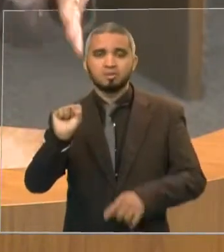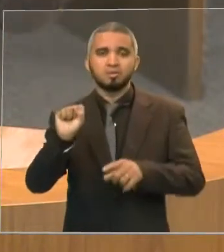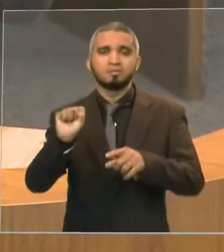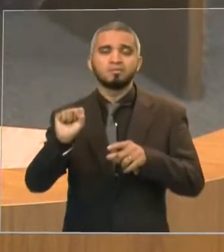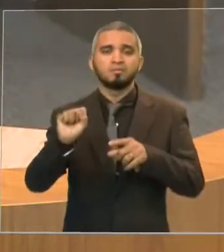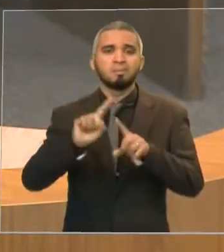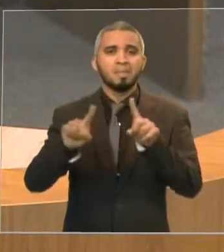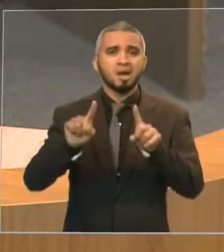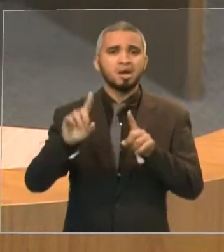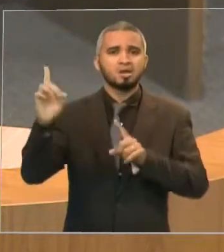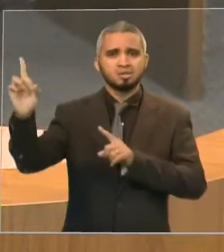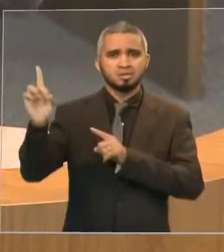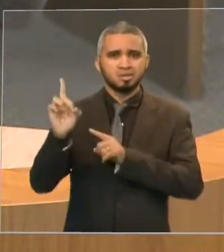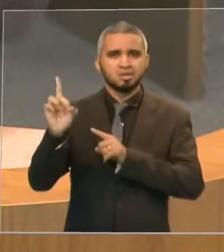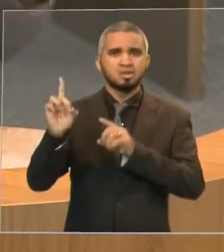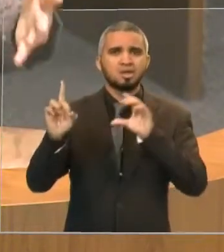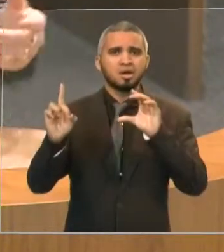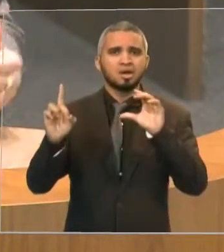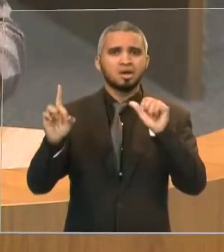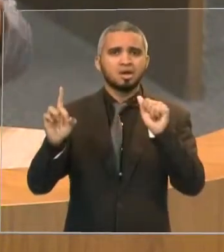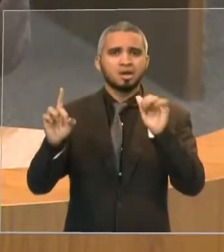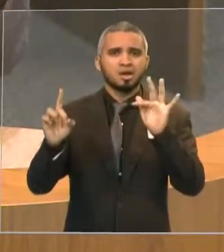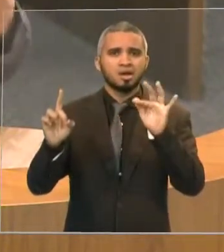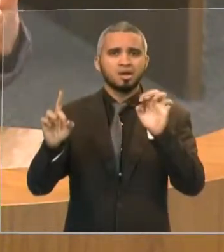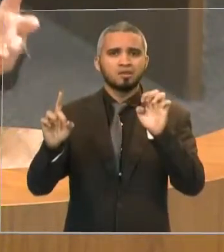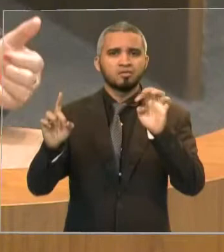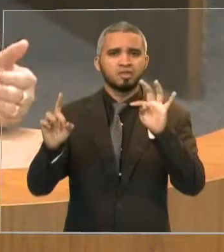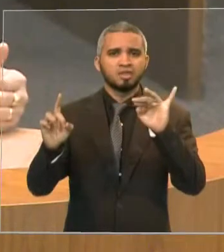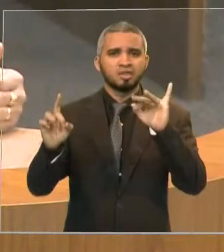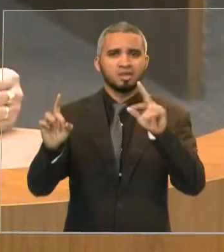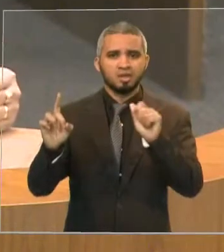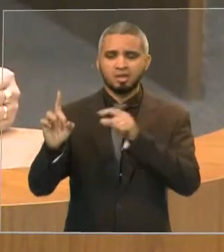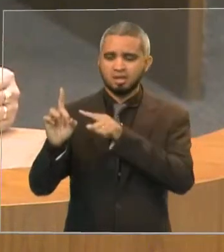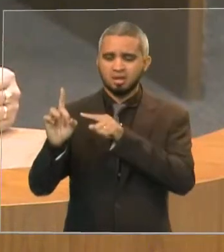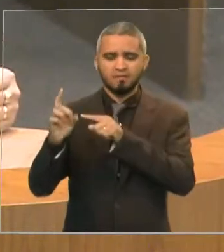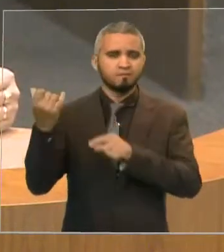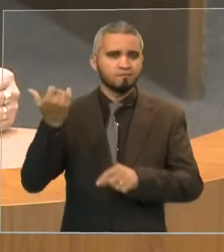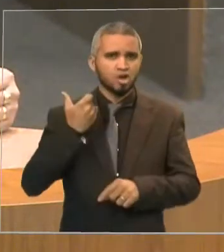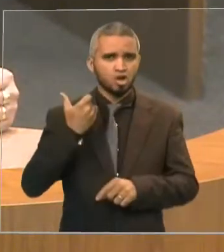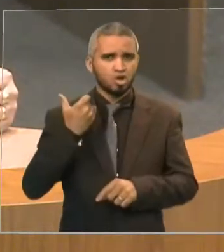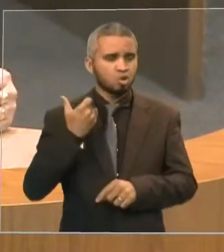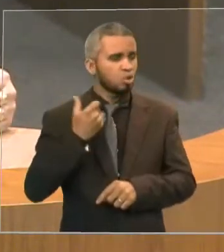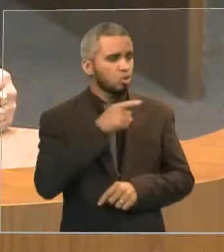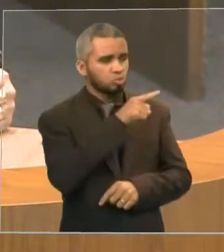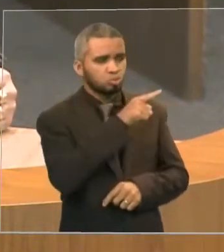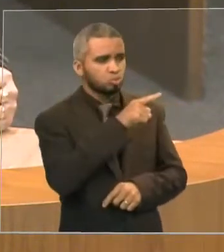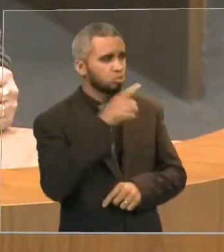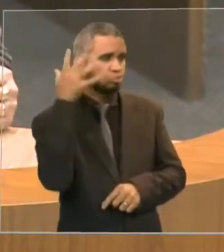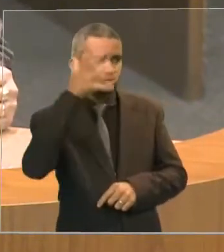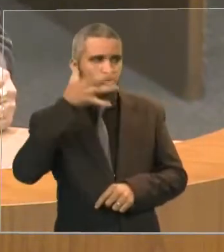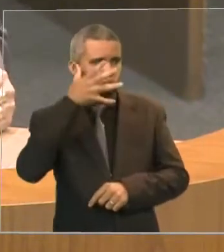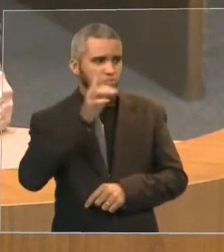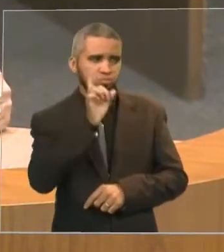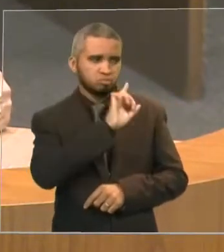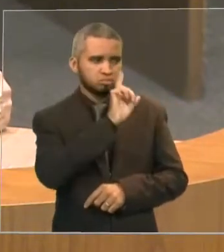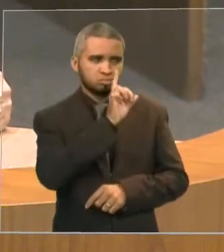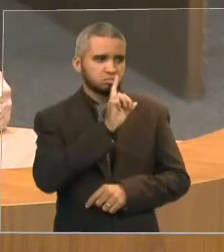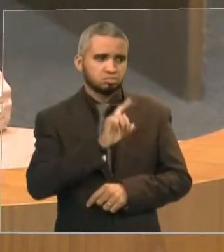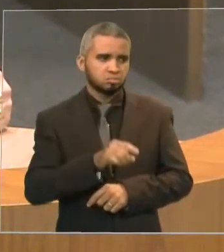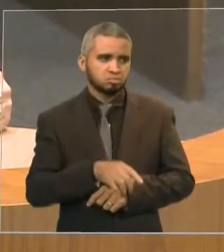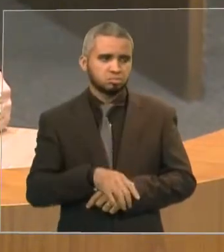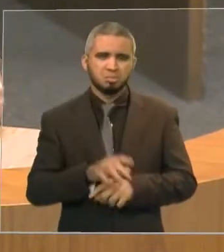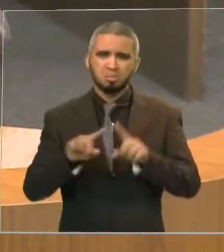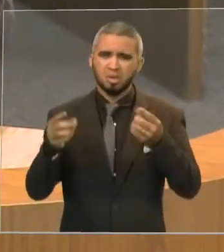lá, visitado as comunidades, conhecendo aquele povo, né, pedindo apoio, e